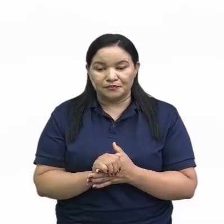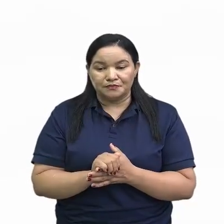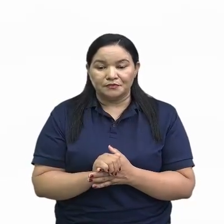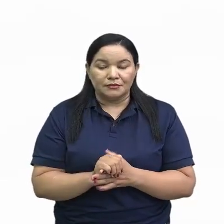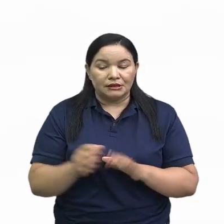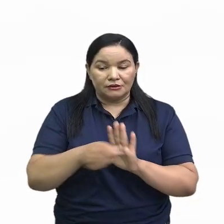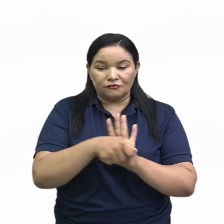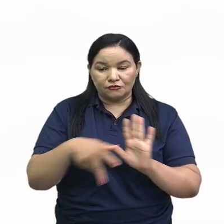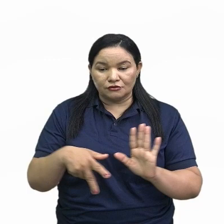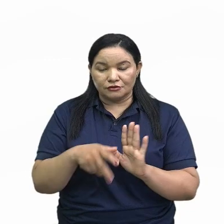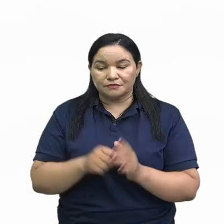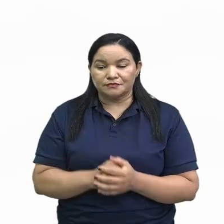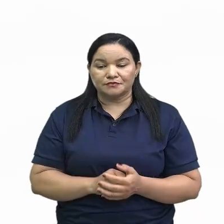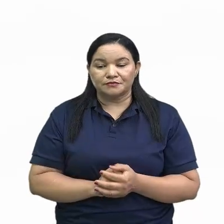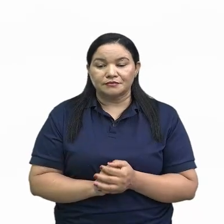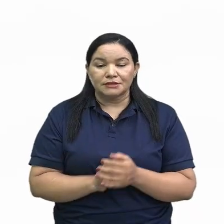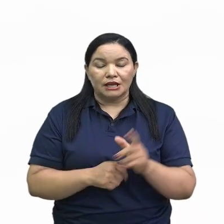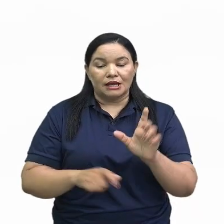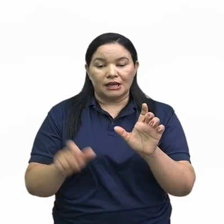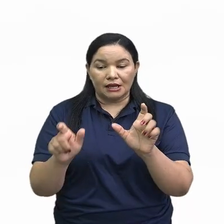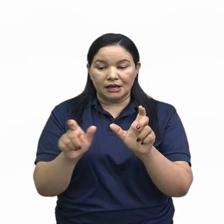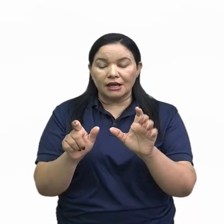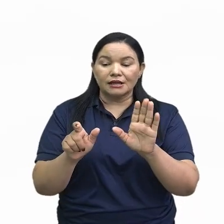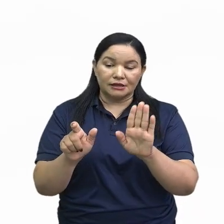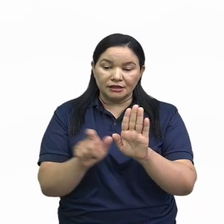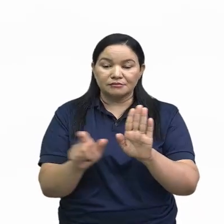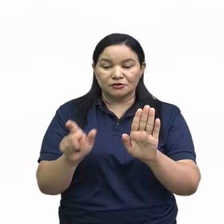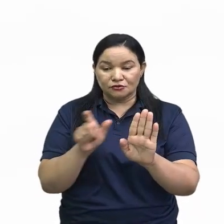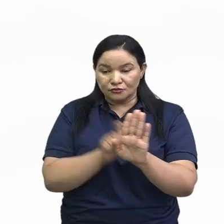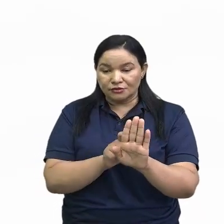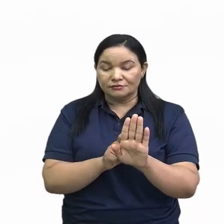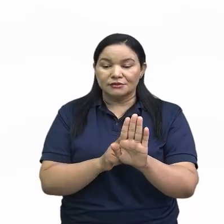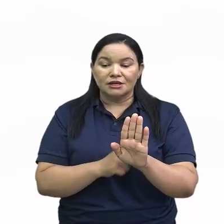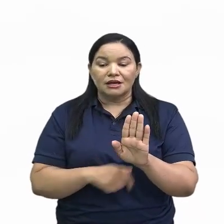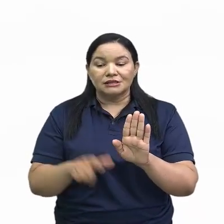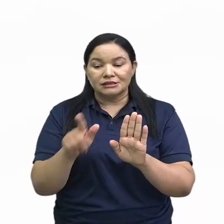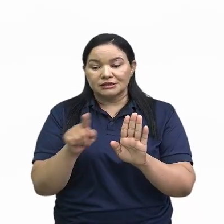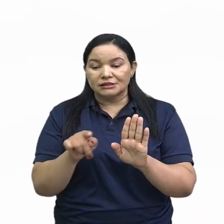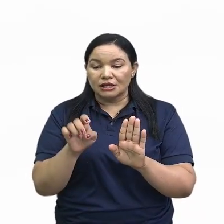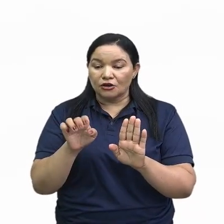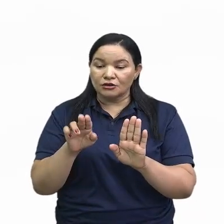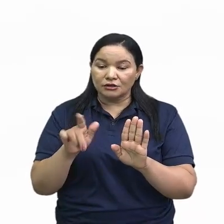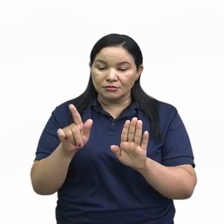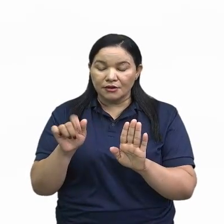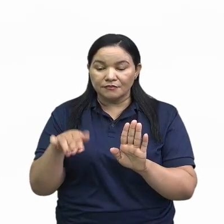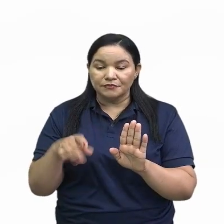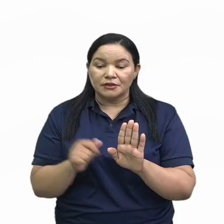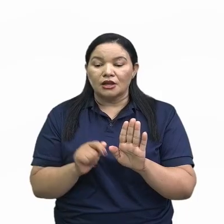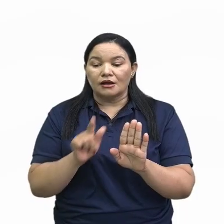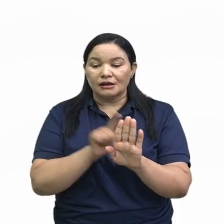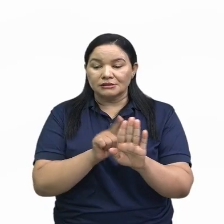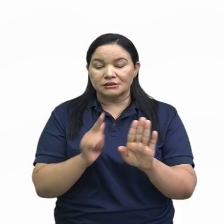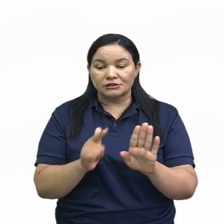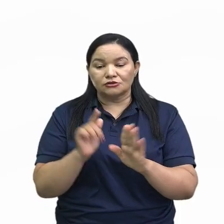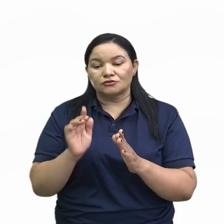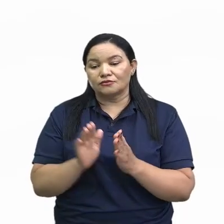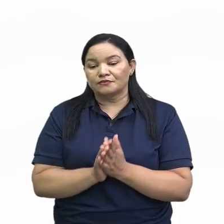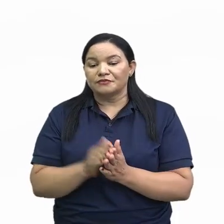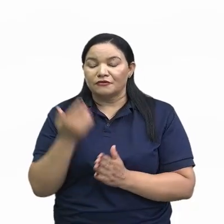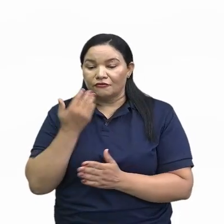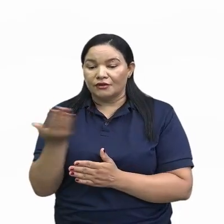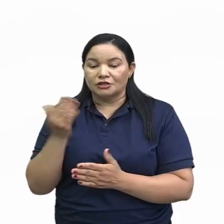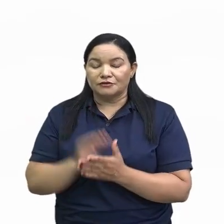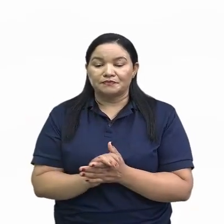de linguagem: elipse, zeugma, assíndeto, polissíndeto. Vamos começar pela elipse.